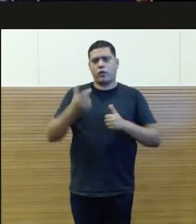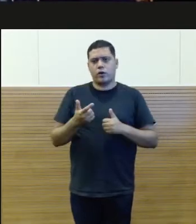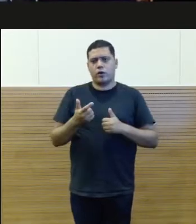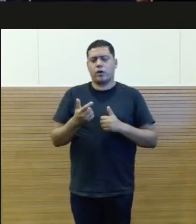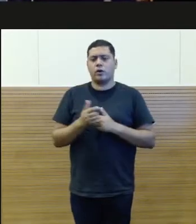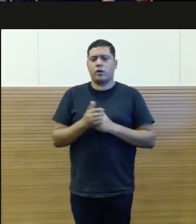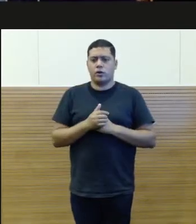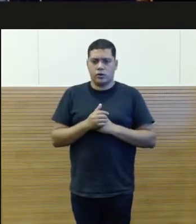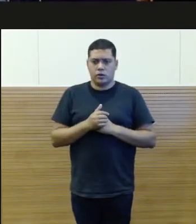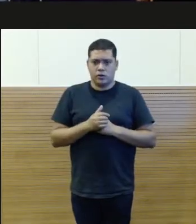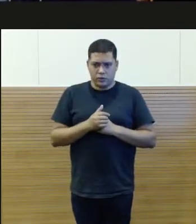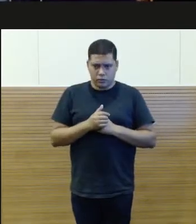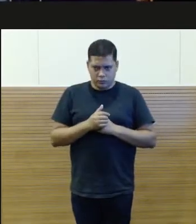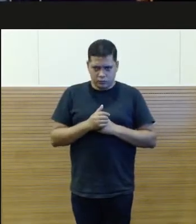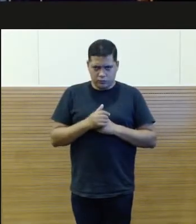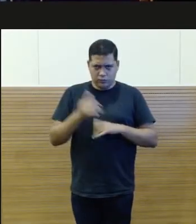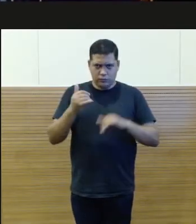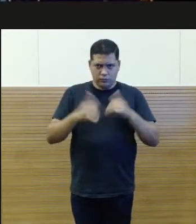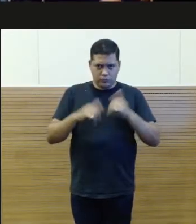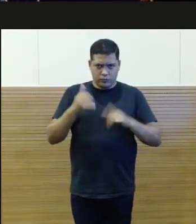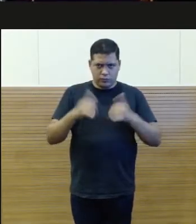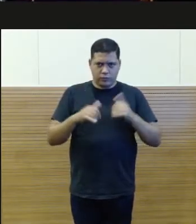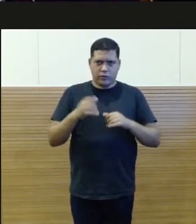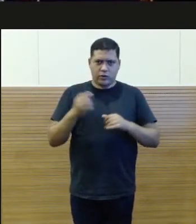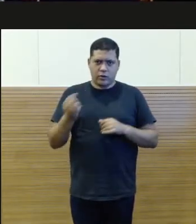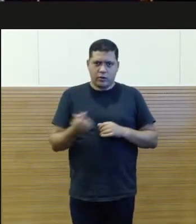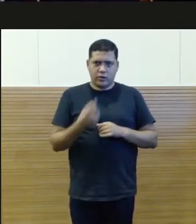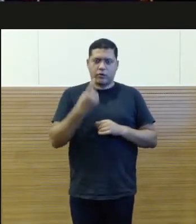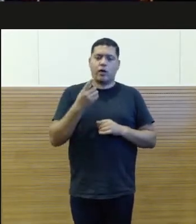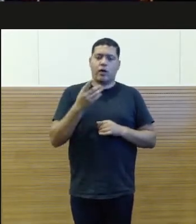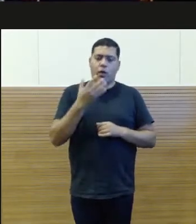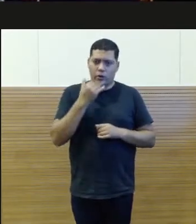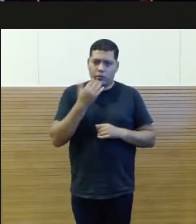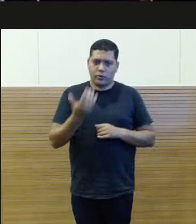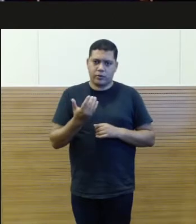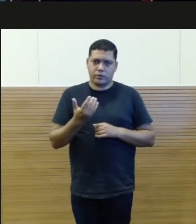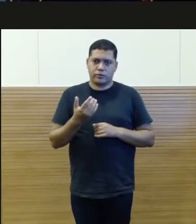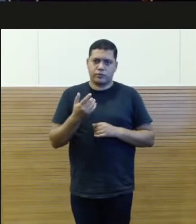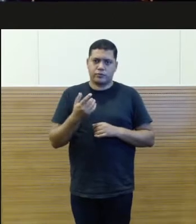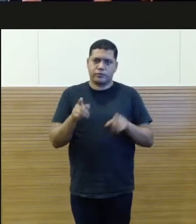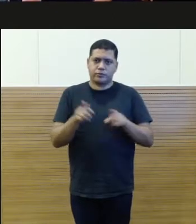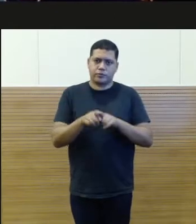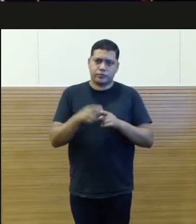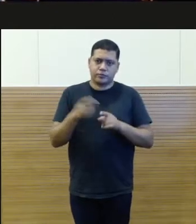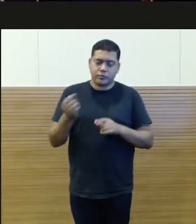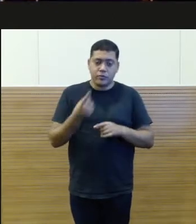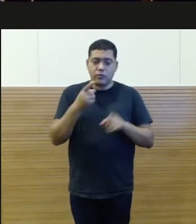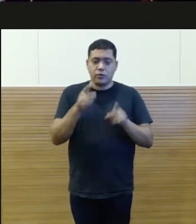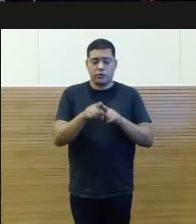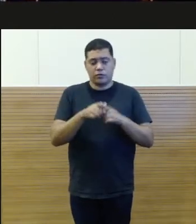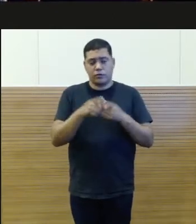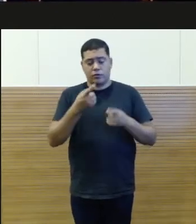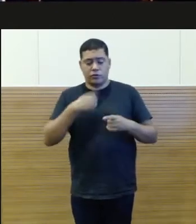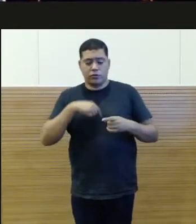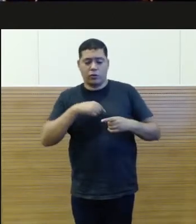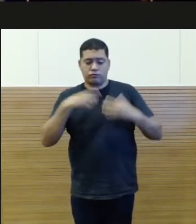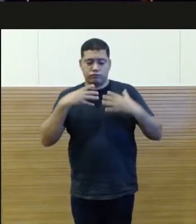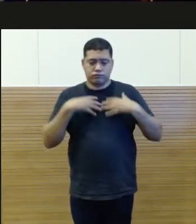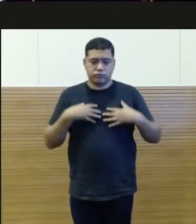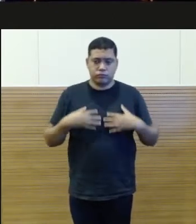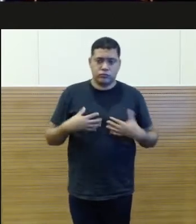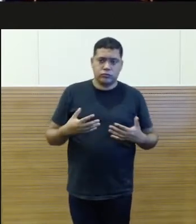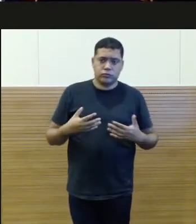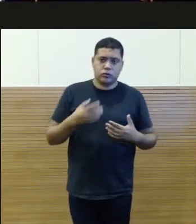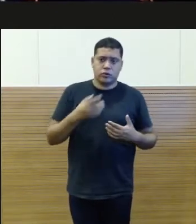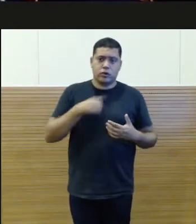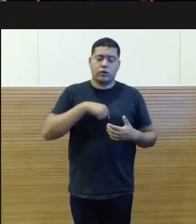de substâncias químicas estranhas aos alimentos e estranhas também ao nosso metabolismo, que a gente